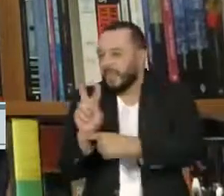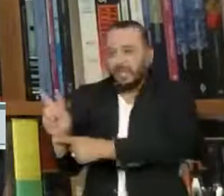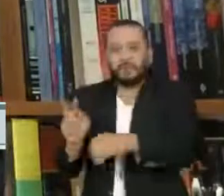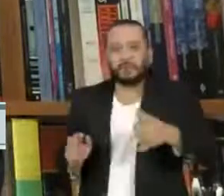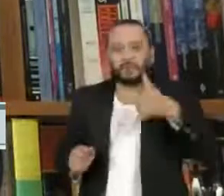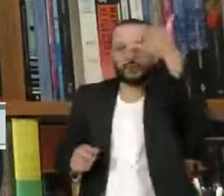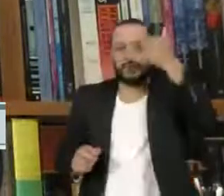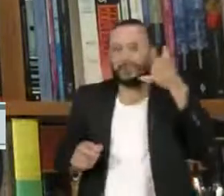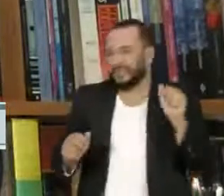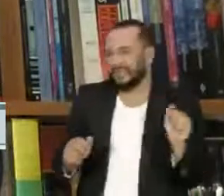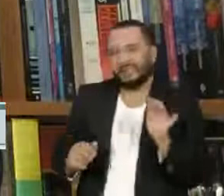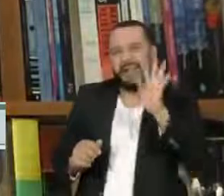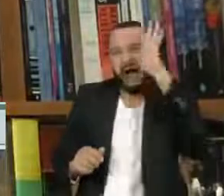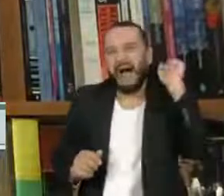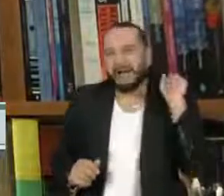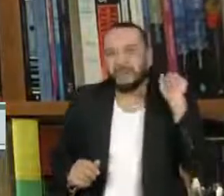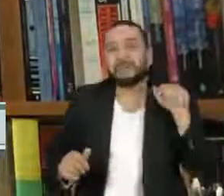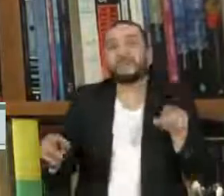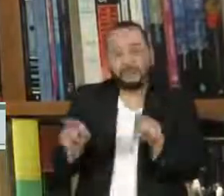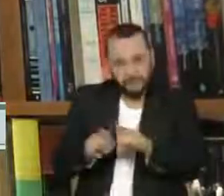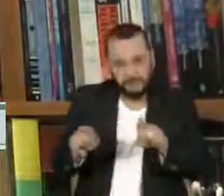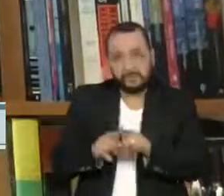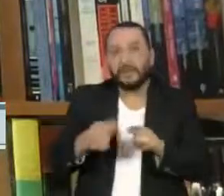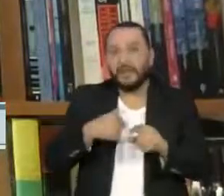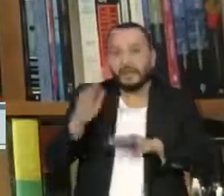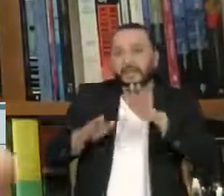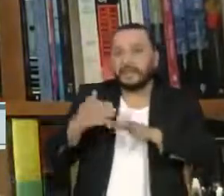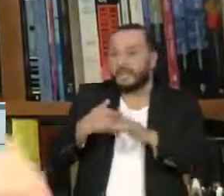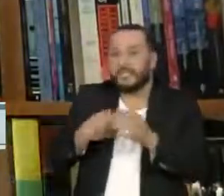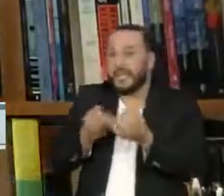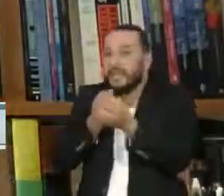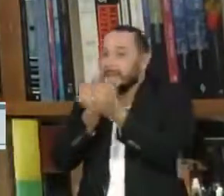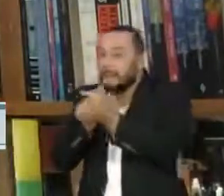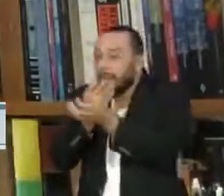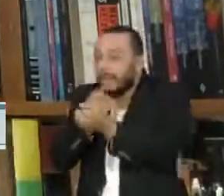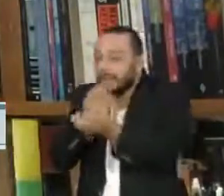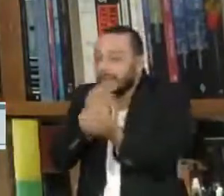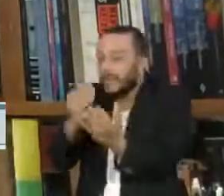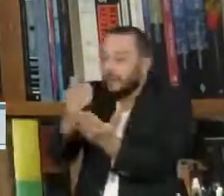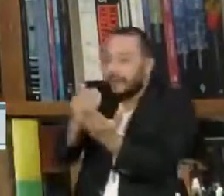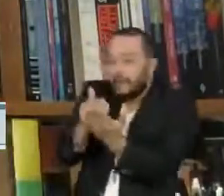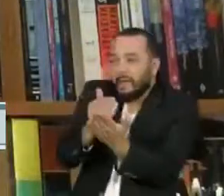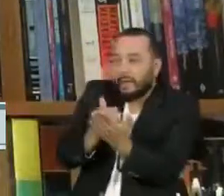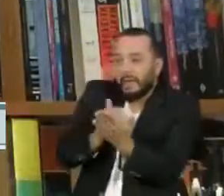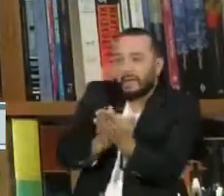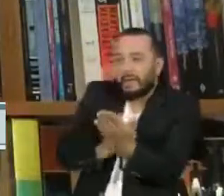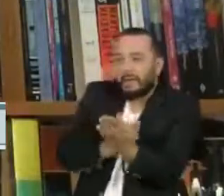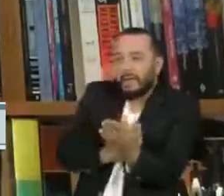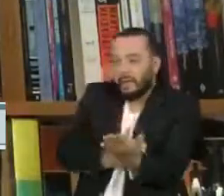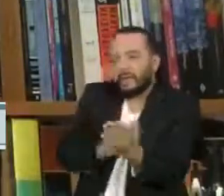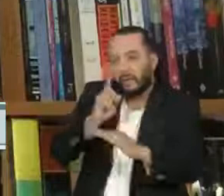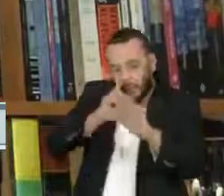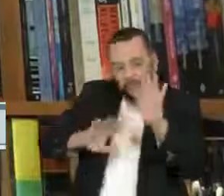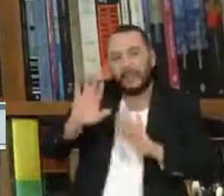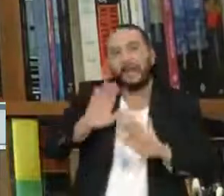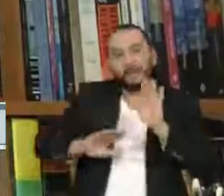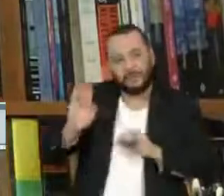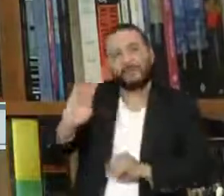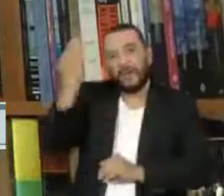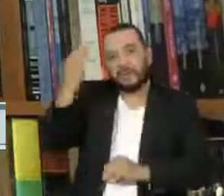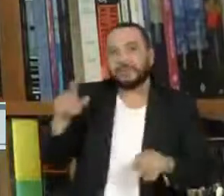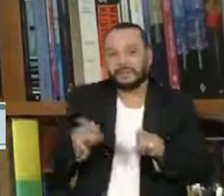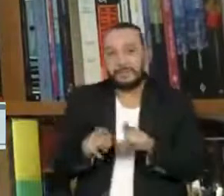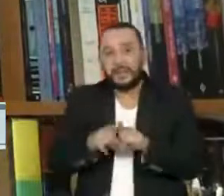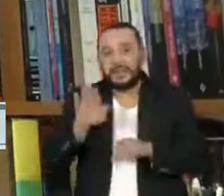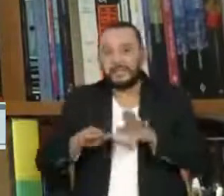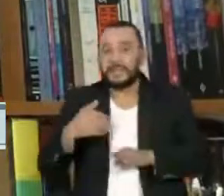próprio não cuidado em contratar um crédito, em prever quanto vai pagar e por quanto tempo, e até de parentes que